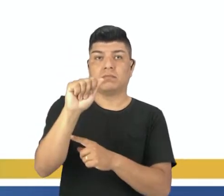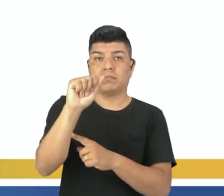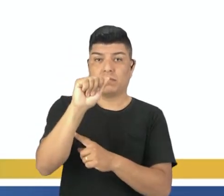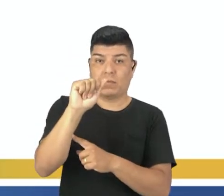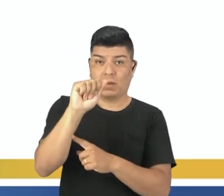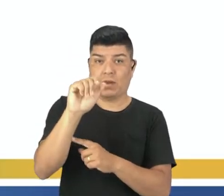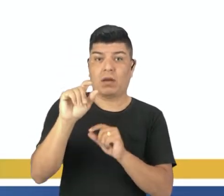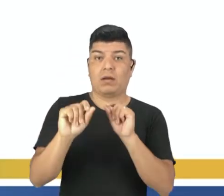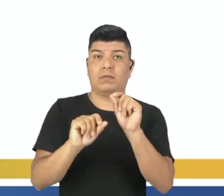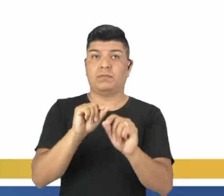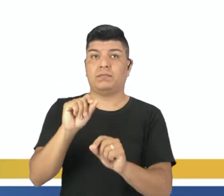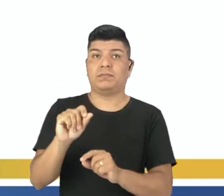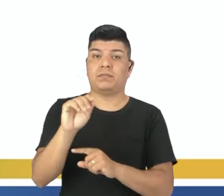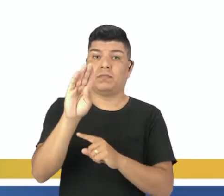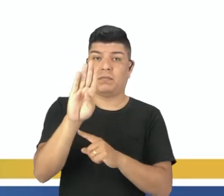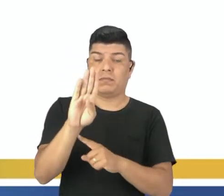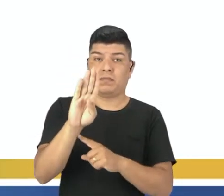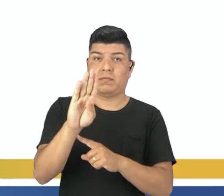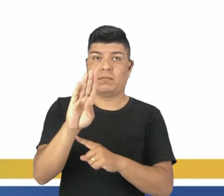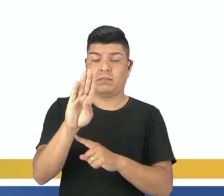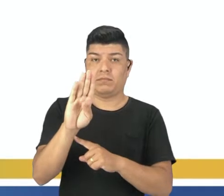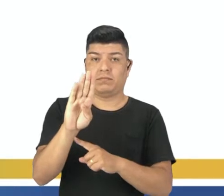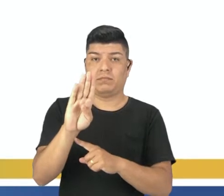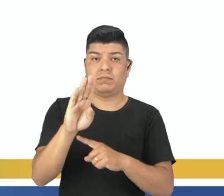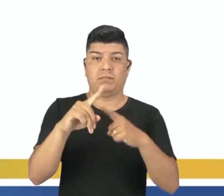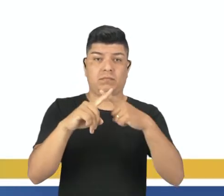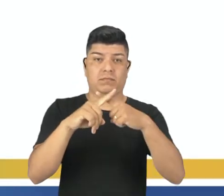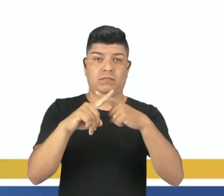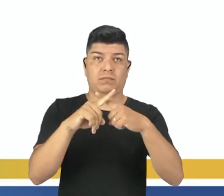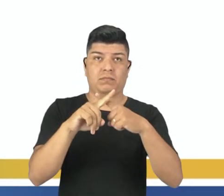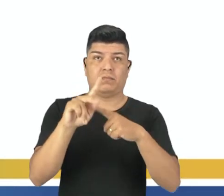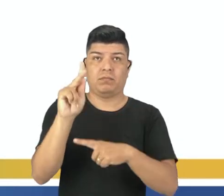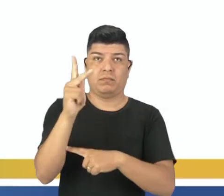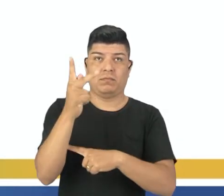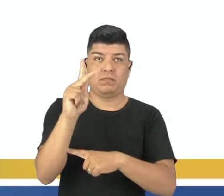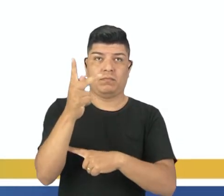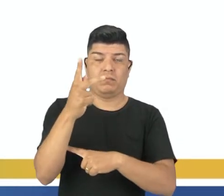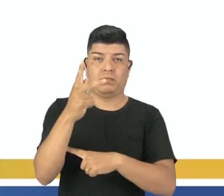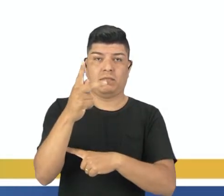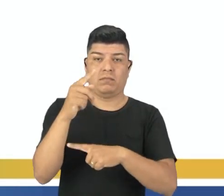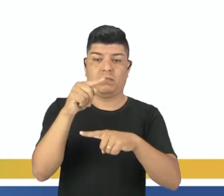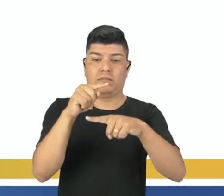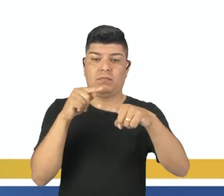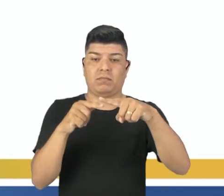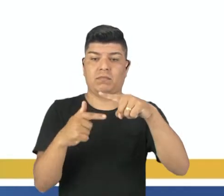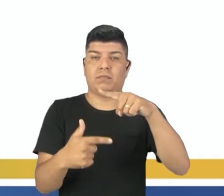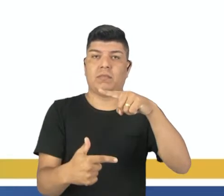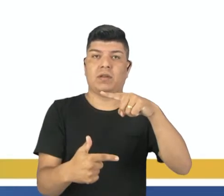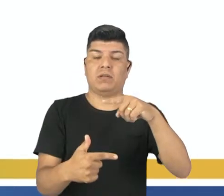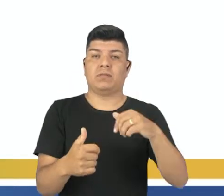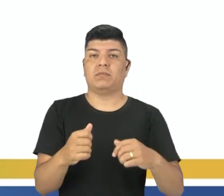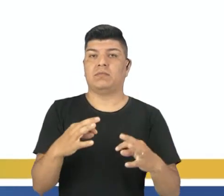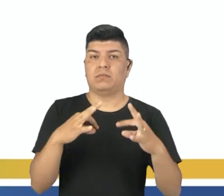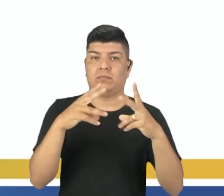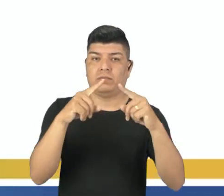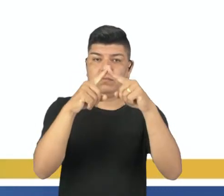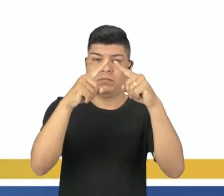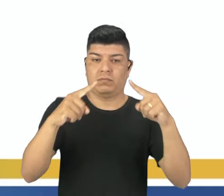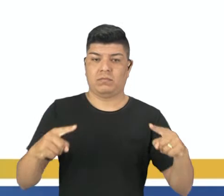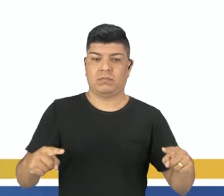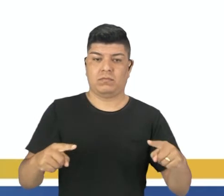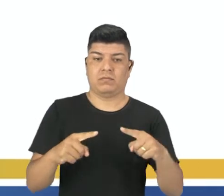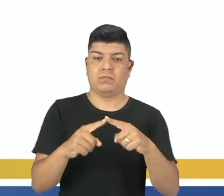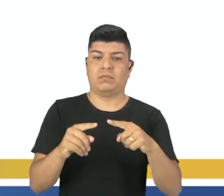triângulo a ser dada por base medida da base vezes a medida da altura dividido para dois tão todo triângulo